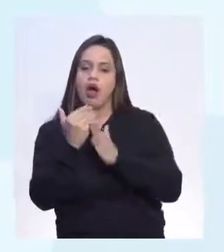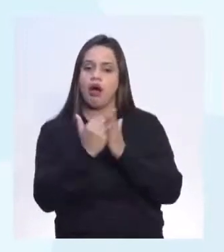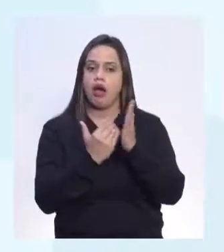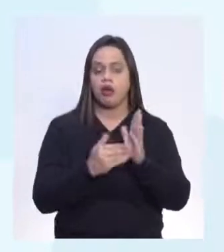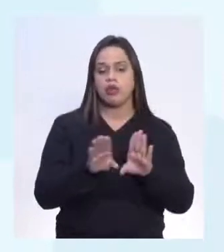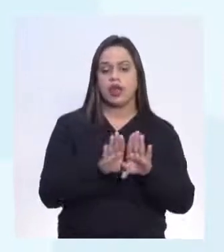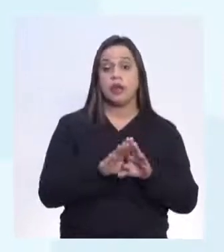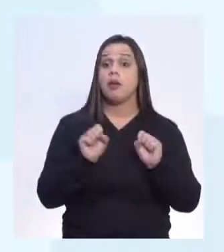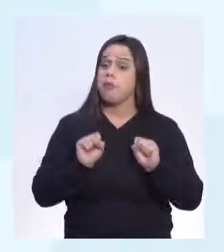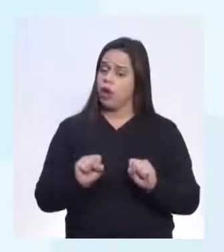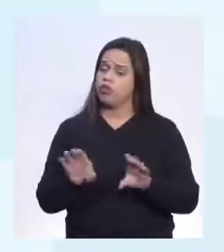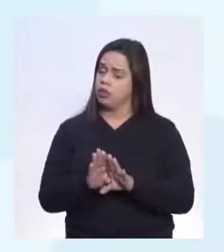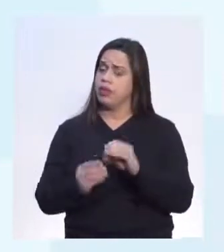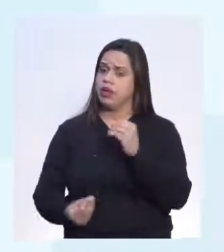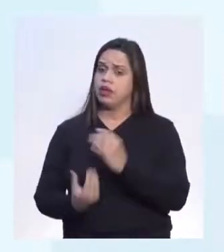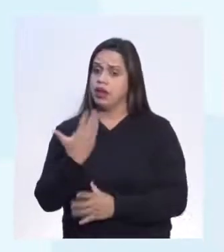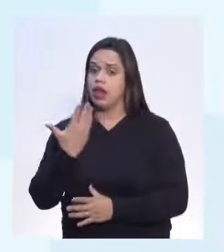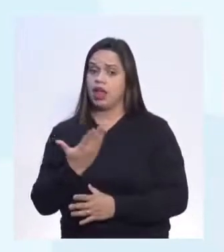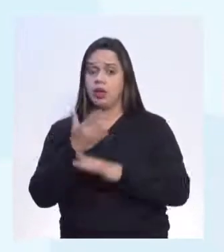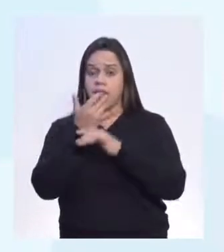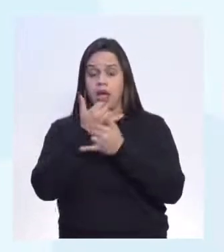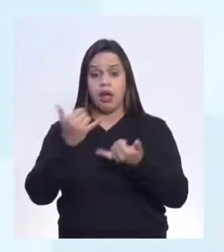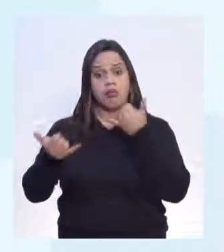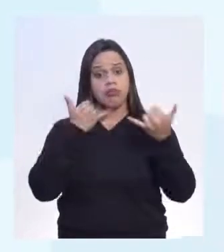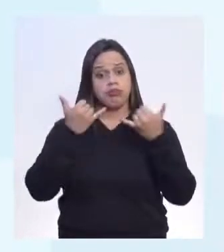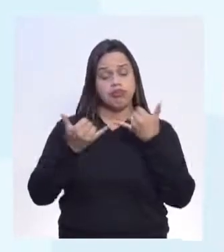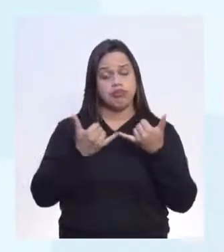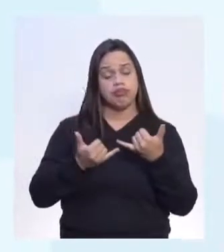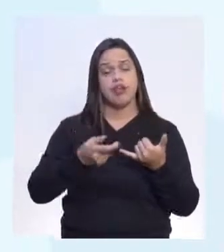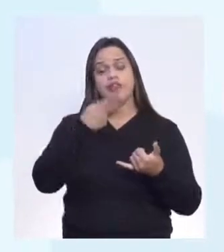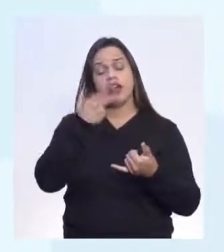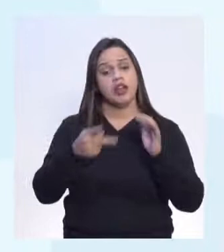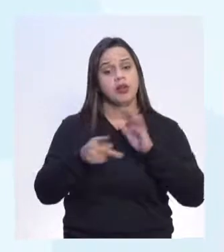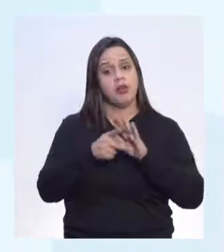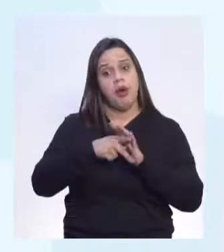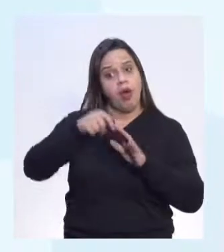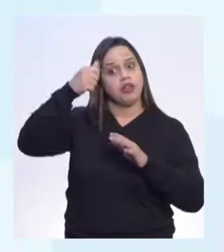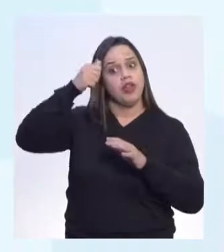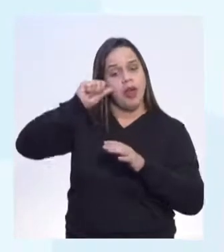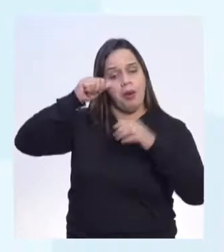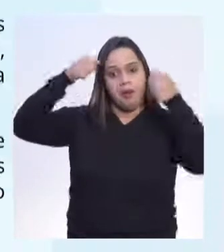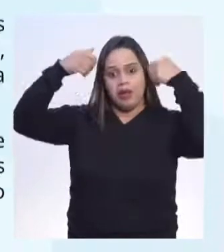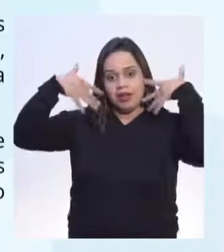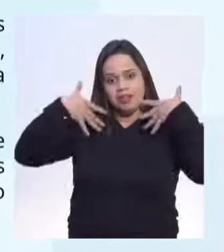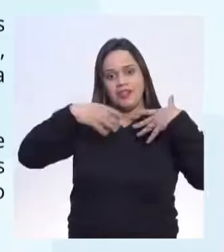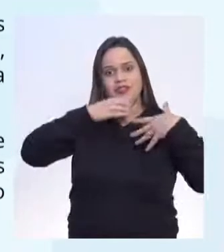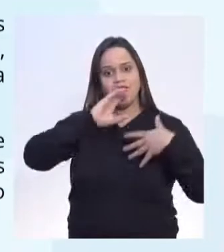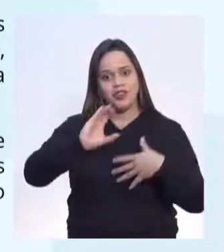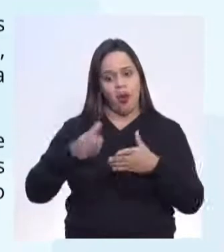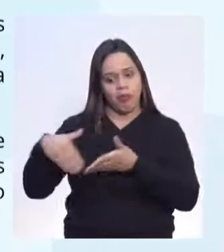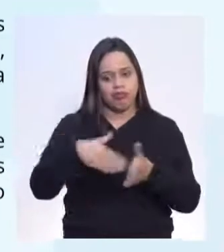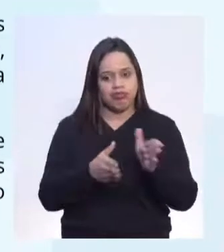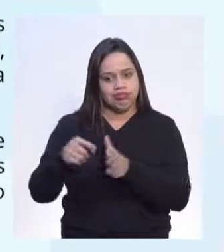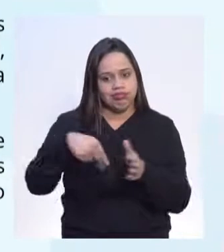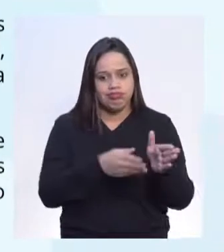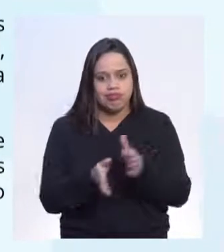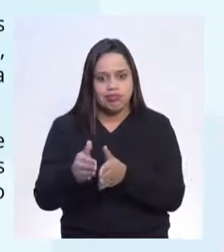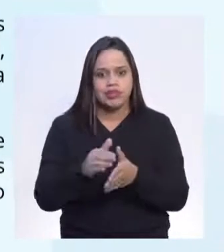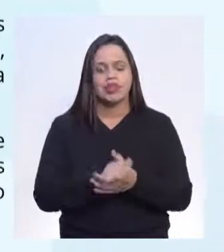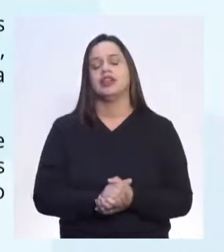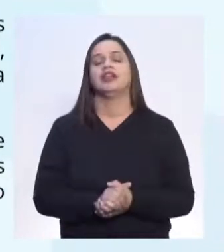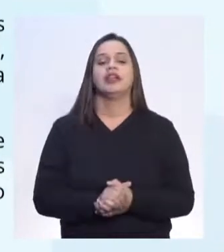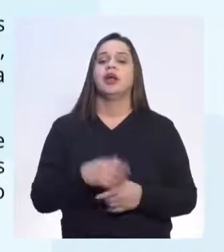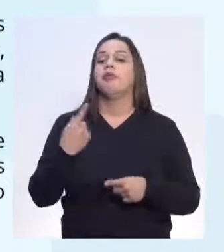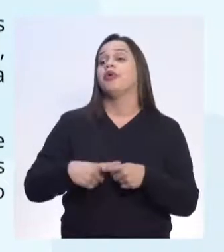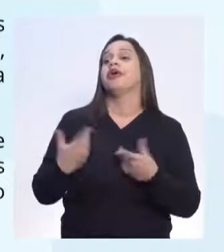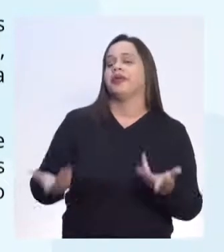um noticiário informando as aventuras de Pedrinho e Emília Visconde no labirinto. Por que não, não é? E aí, gente, presta atenção.